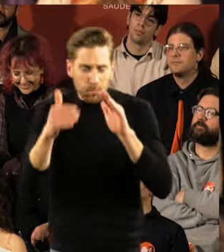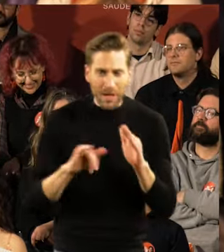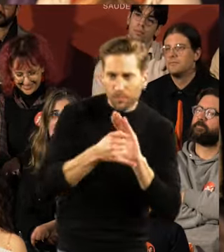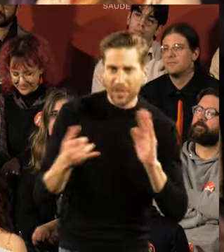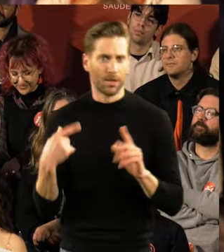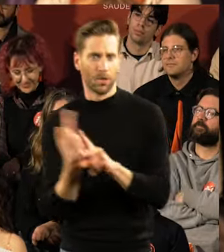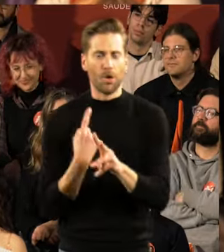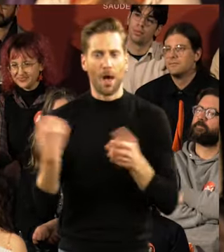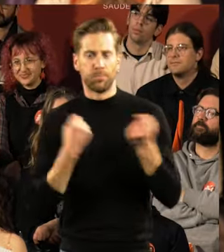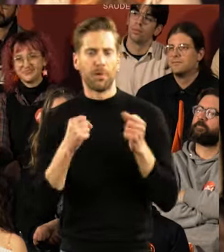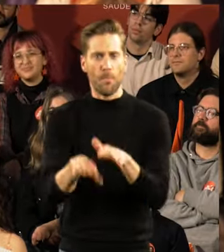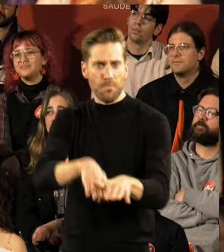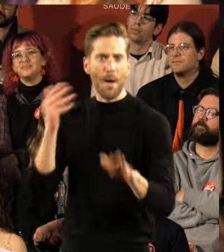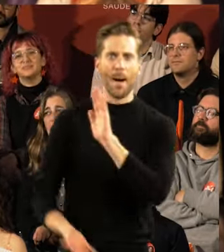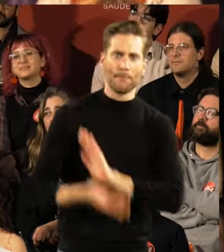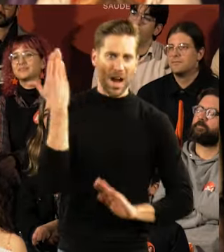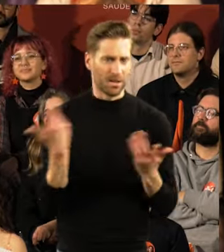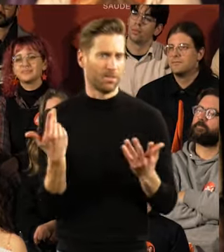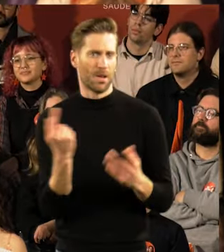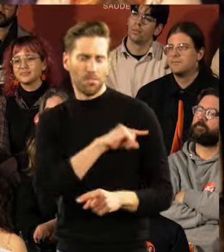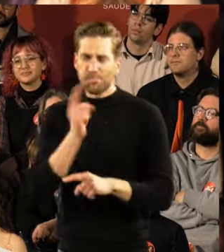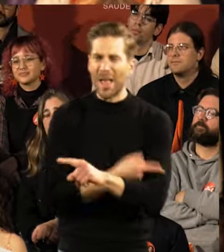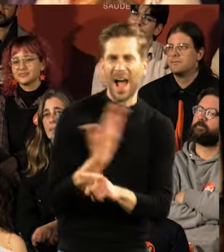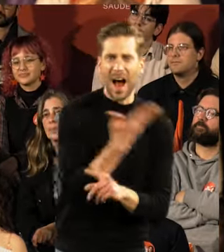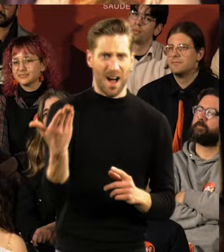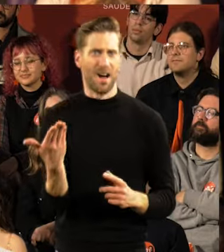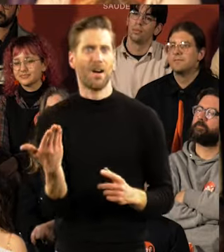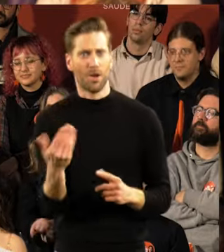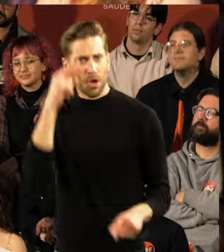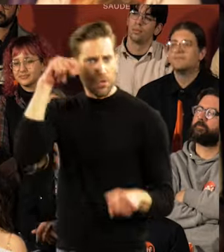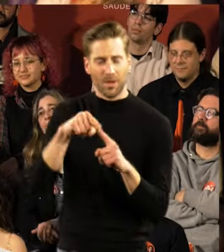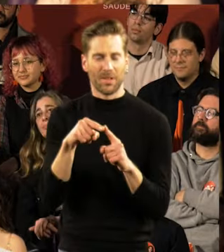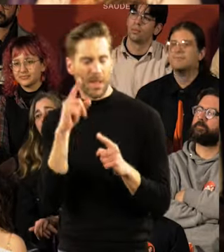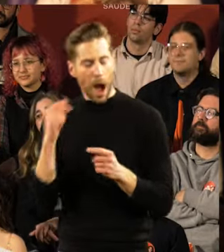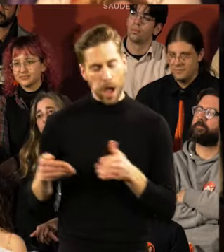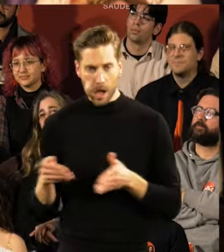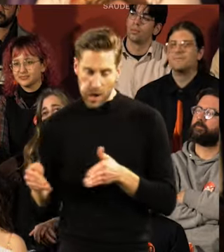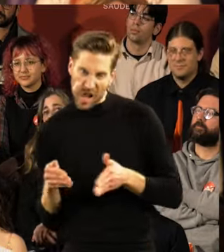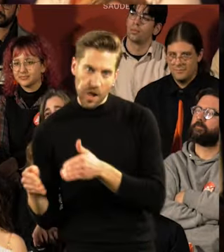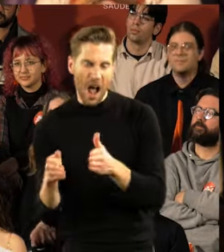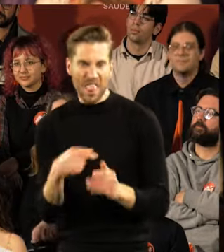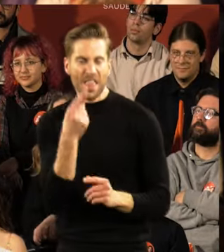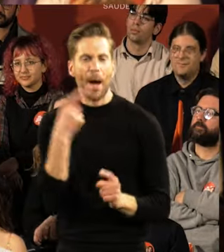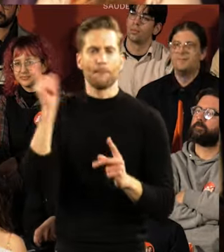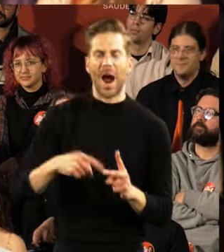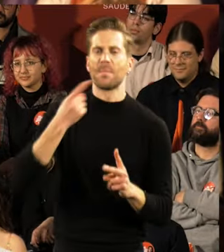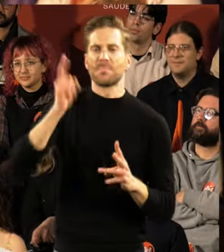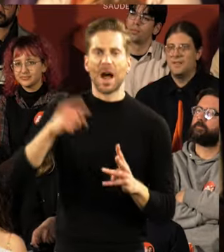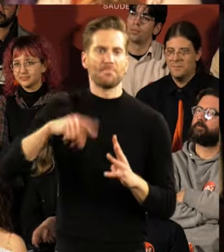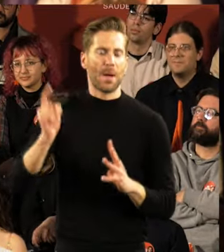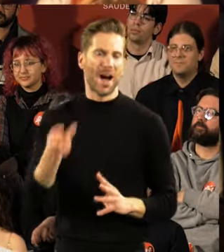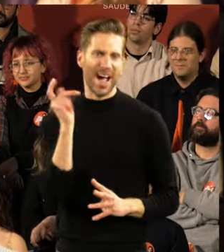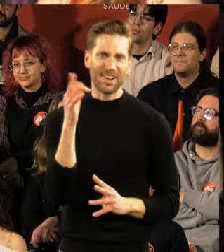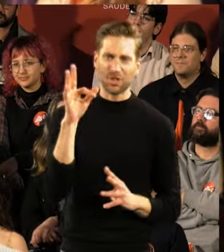asfalto, mais carros. Há poderes muito poderosos a organizar esta ladainha e a repeti-la há mais de 40